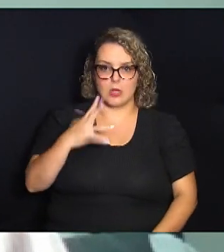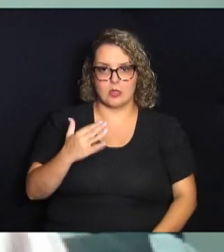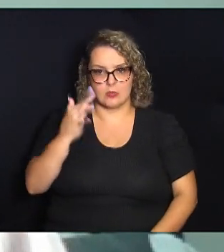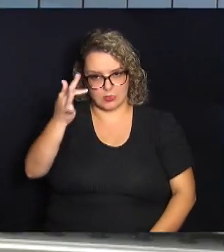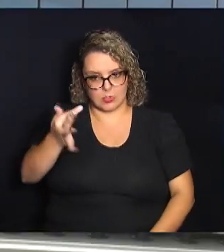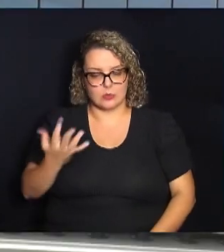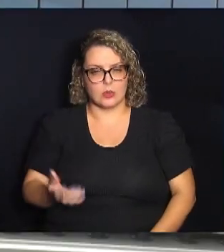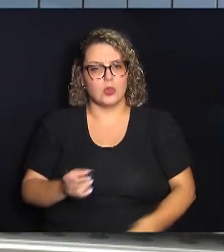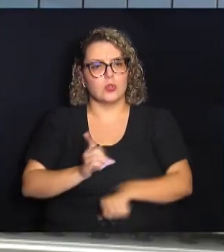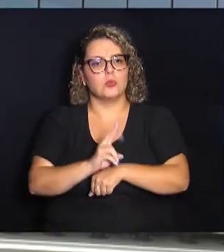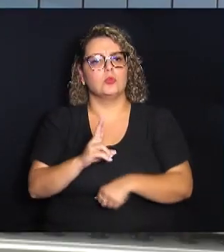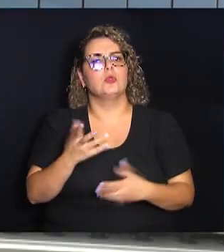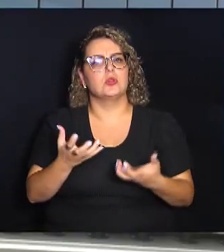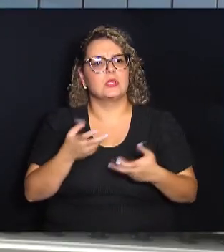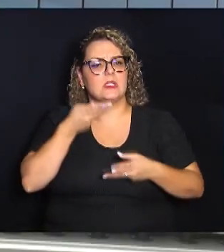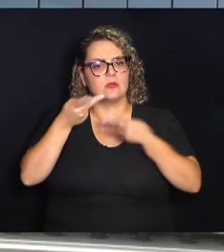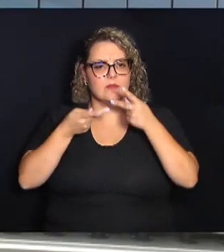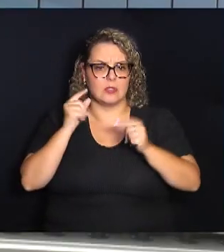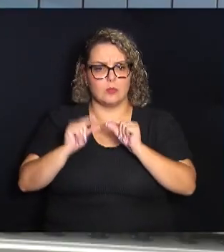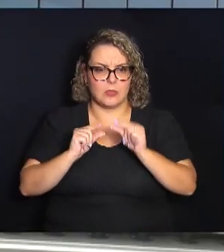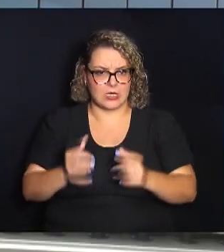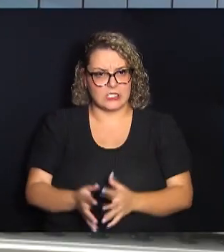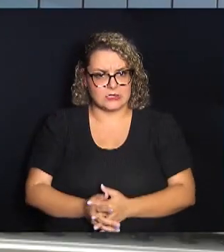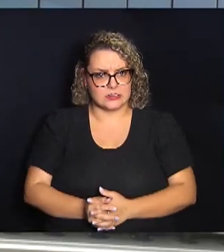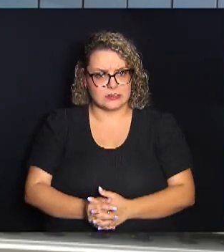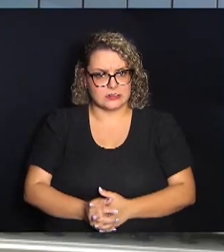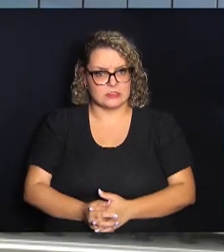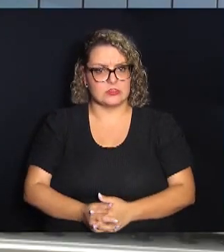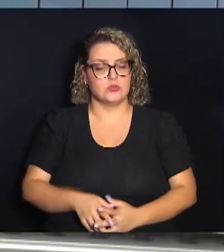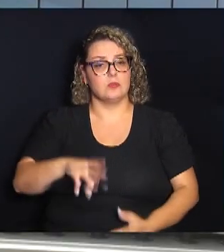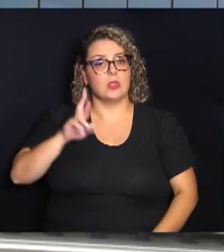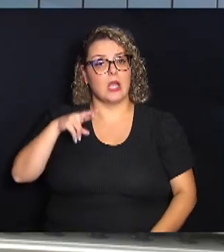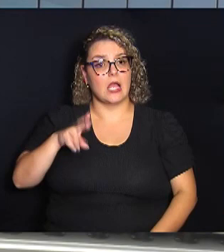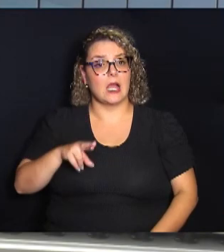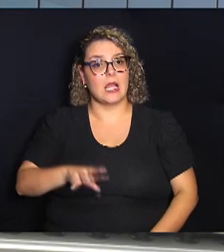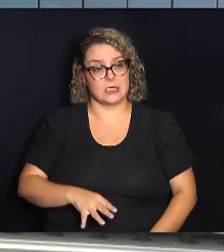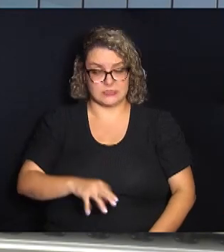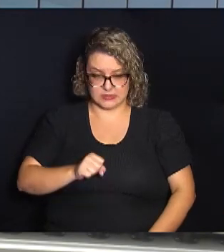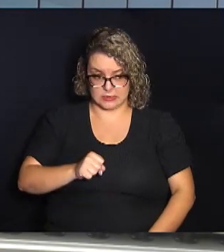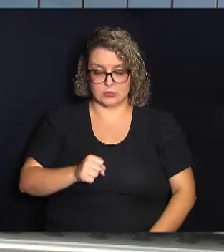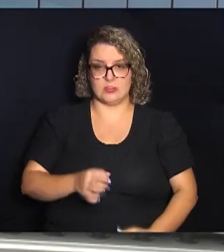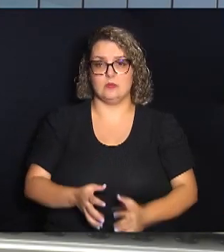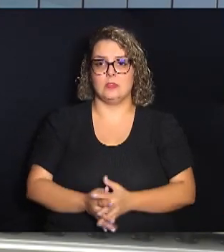agora eu queria que o senhor falasse um pouquinho sobre as causas da menopausa.